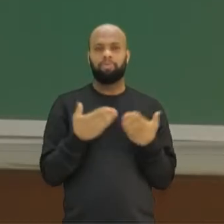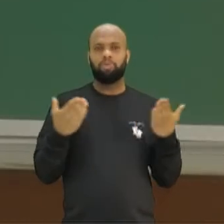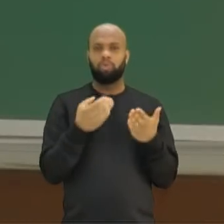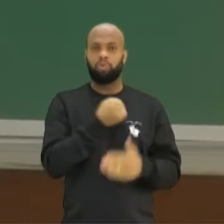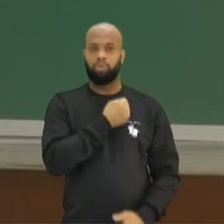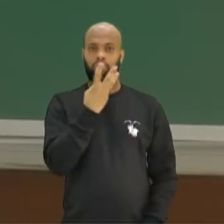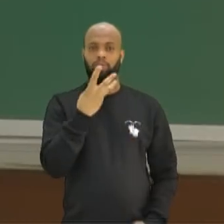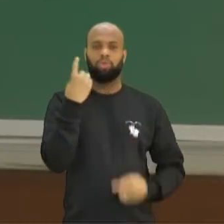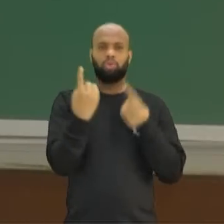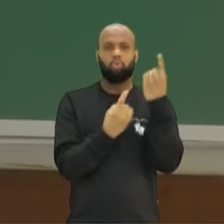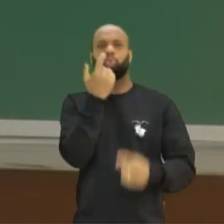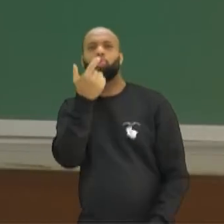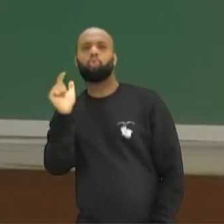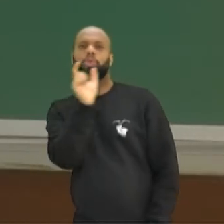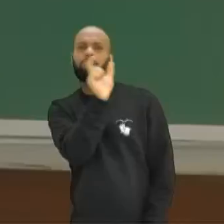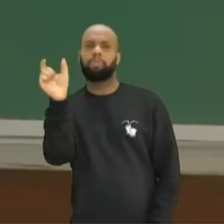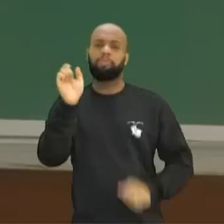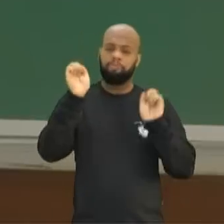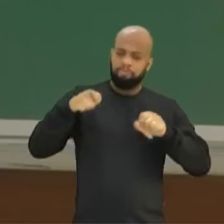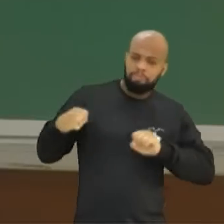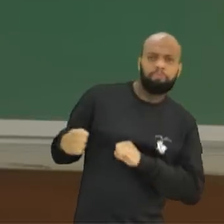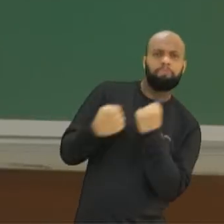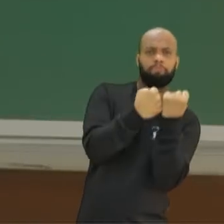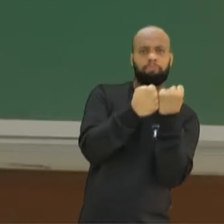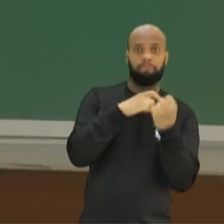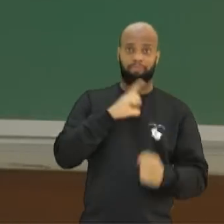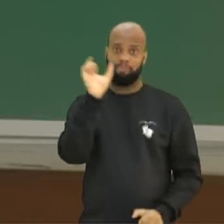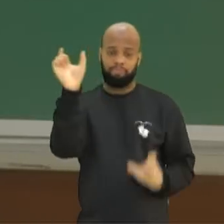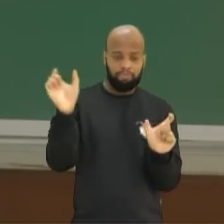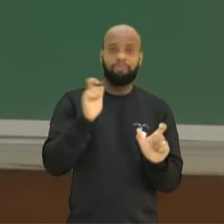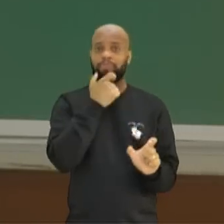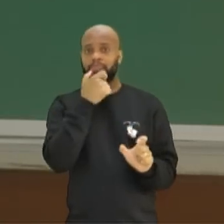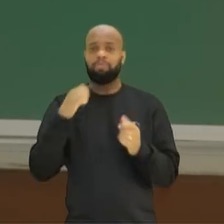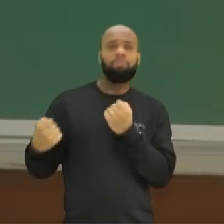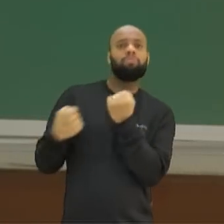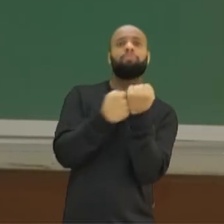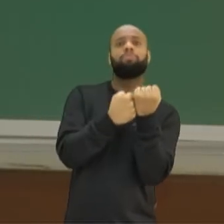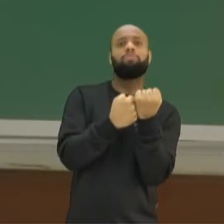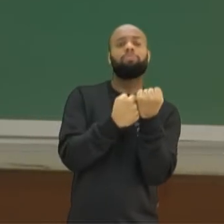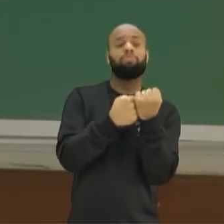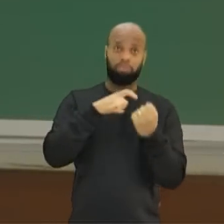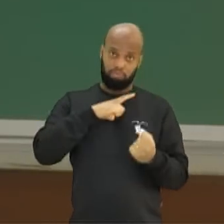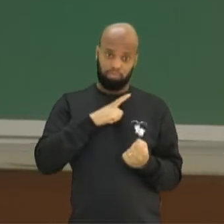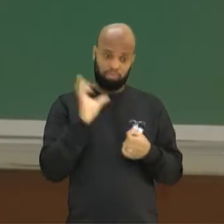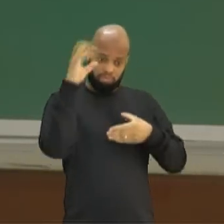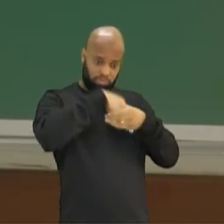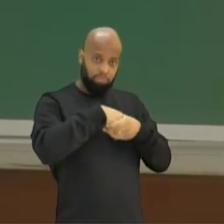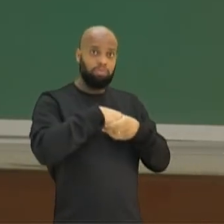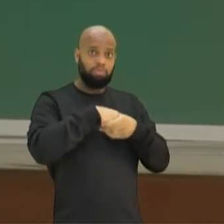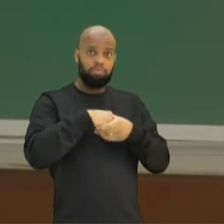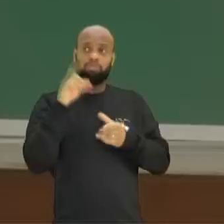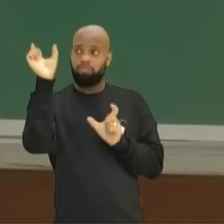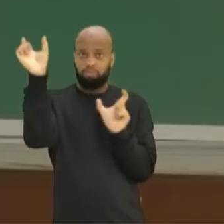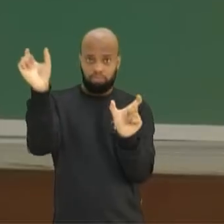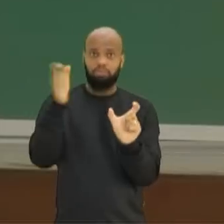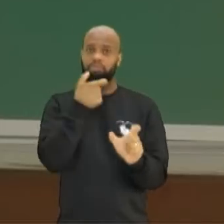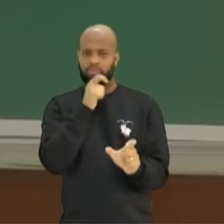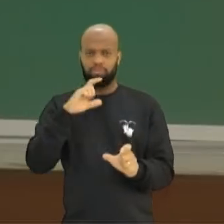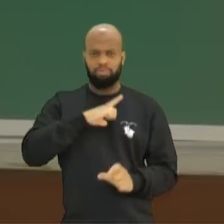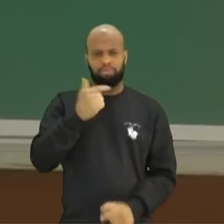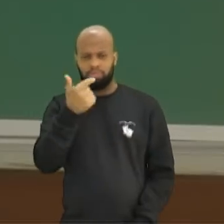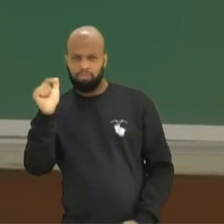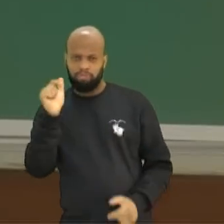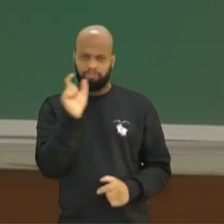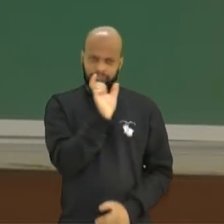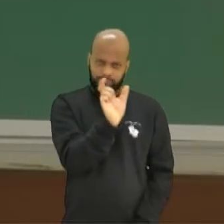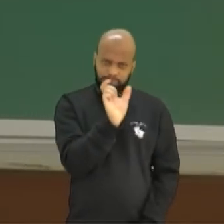outro termo podemos substituir as palavras em inglês? Já que existe no texto a palavra em inglês, será que tem